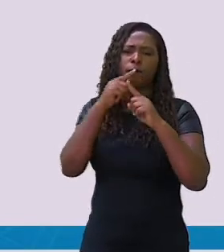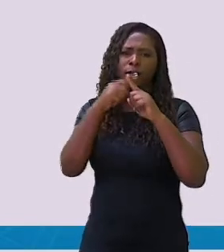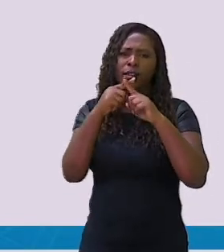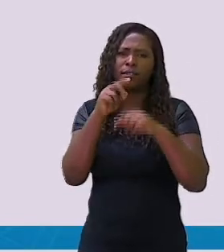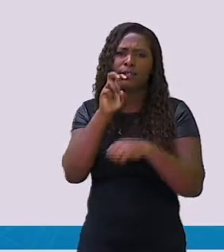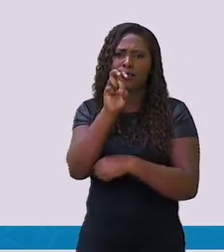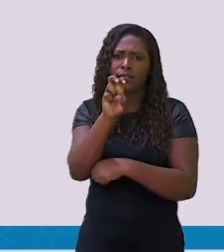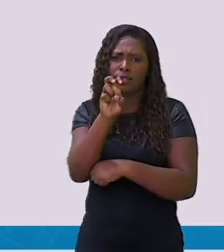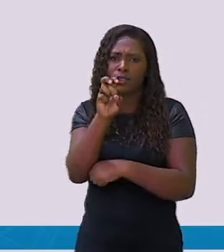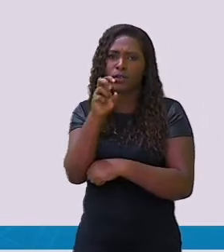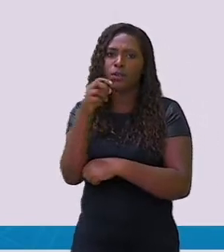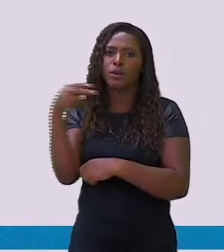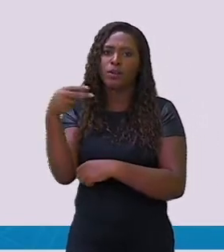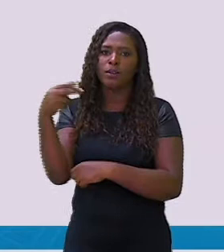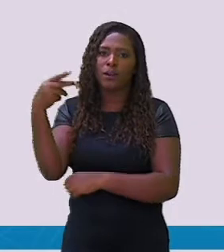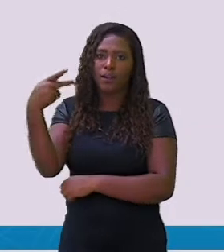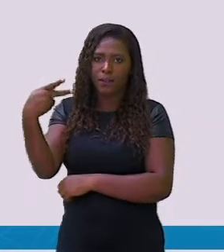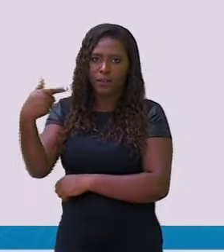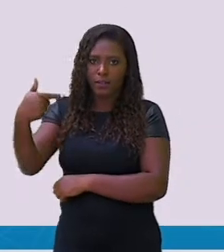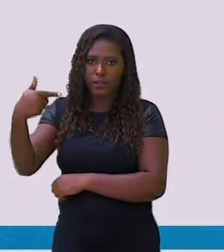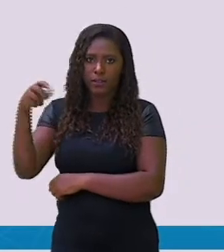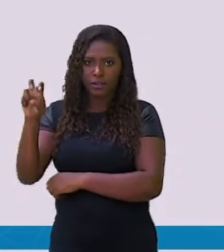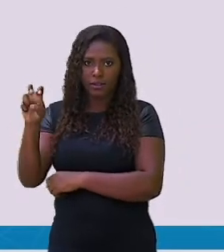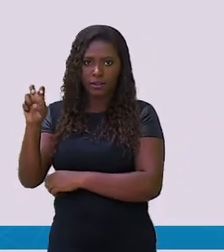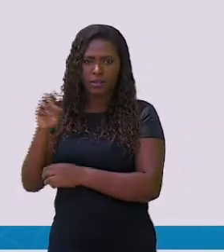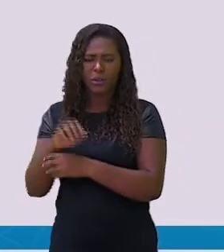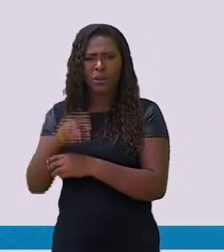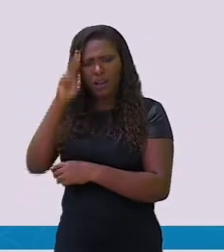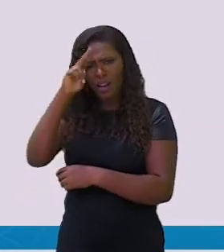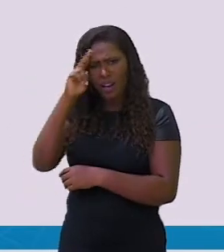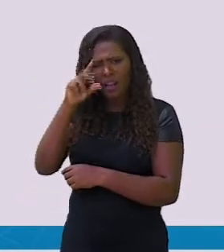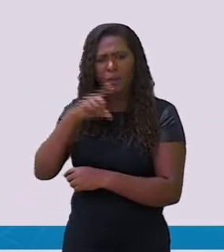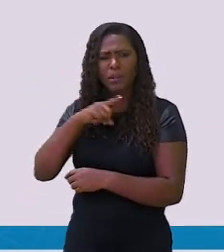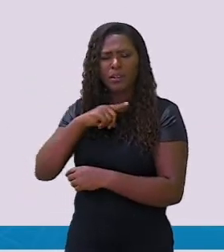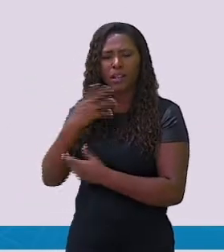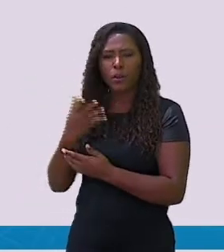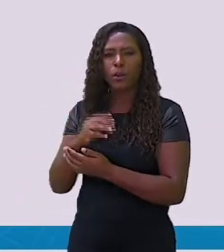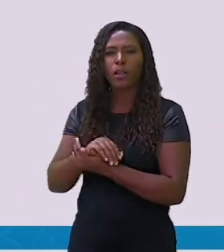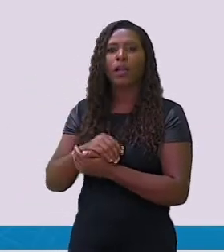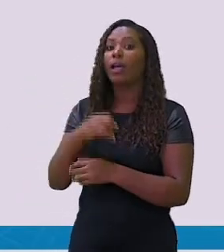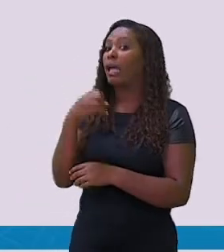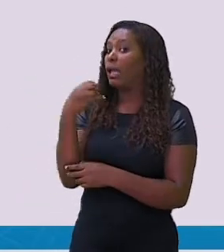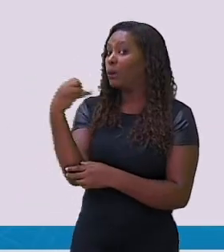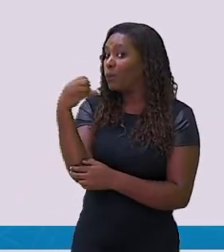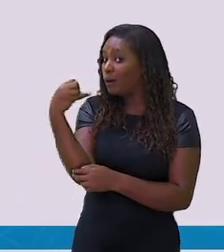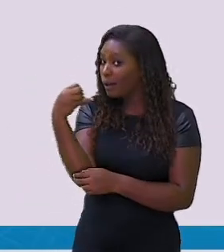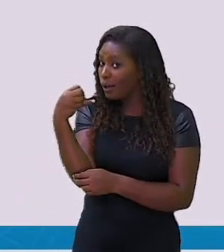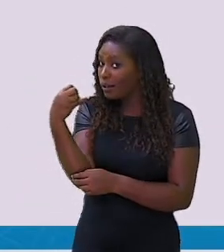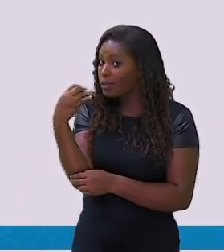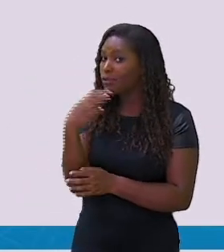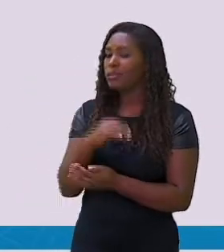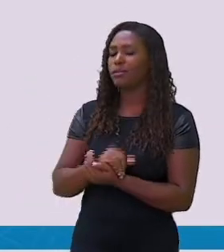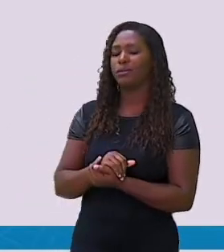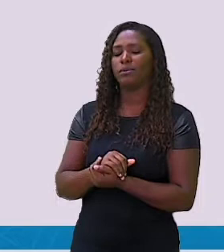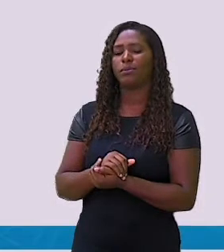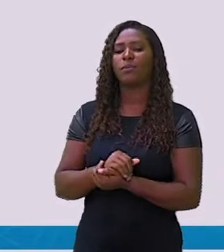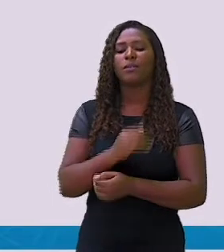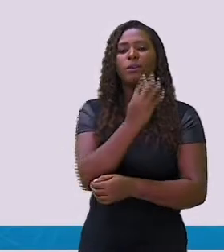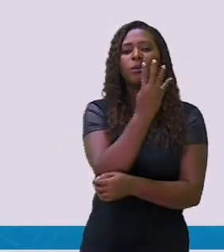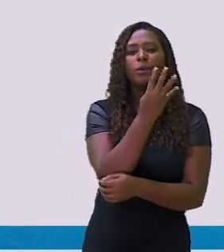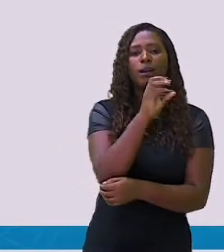Lembrando que tem um sinalzinho aqui que é negativo 40 / 10